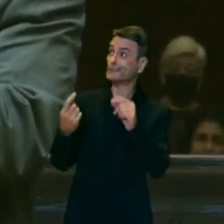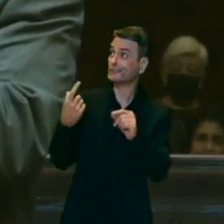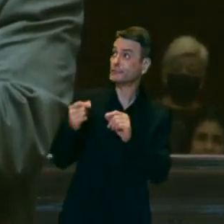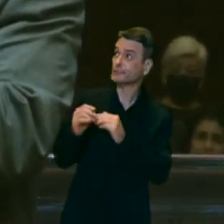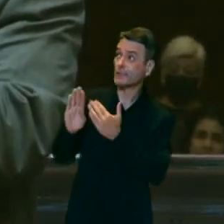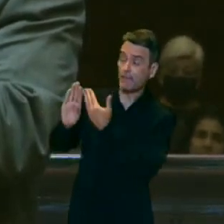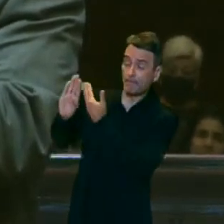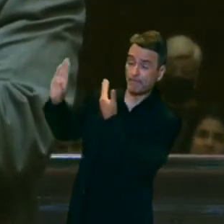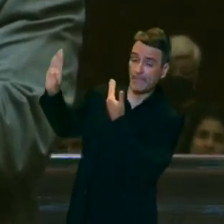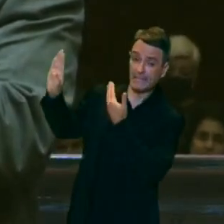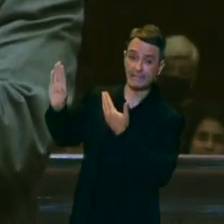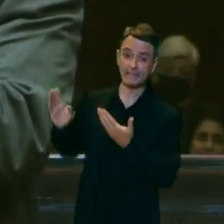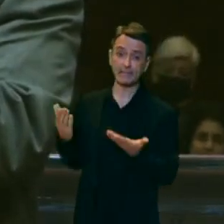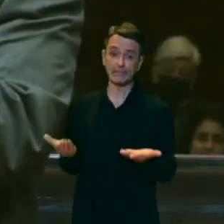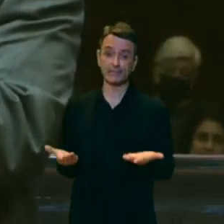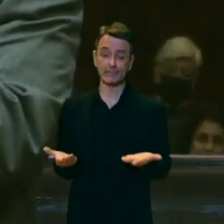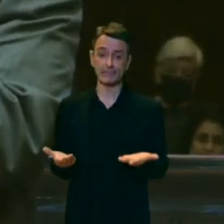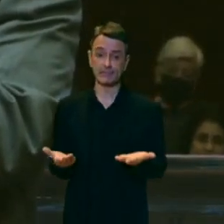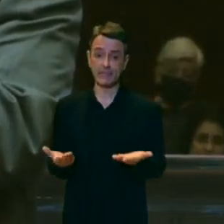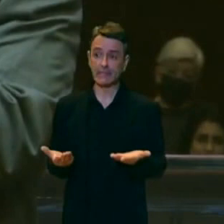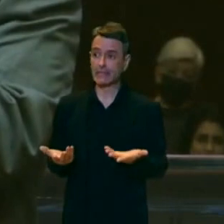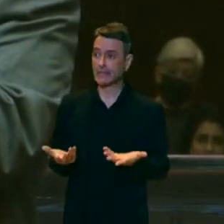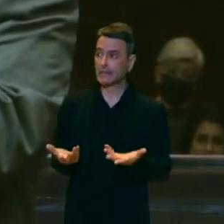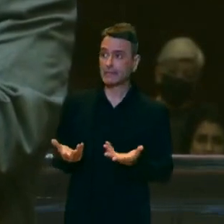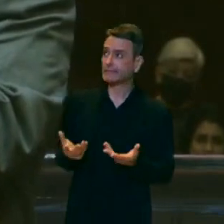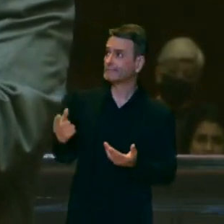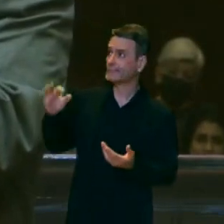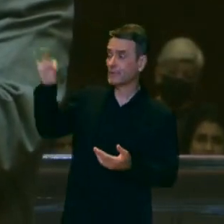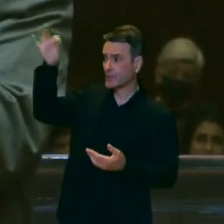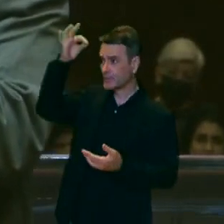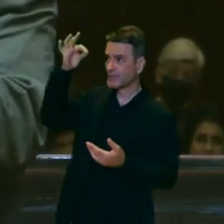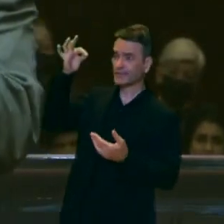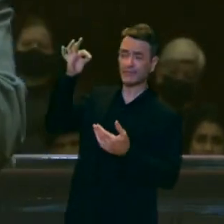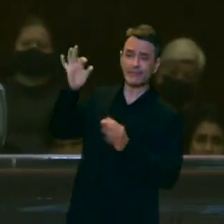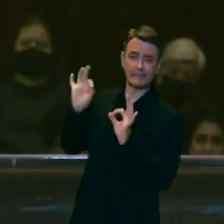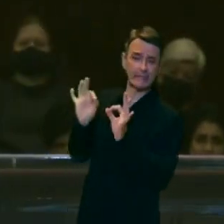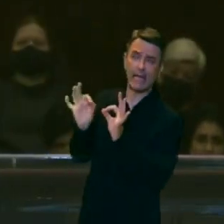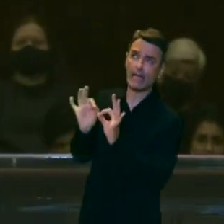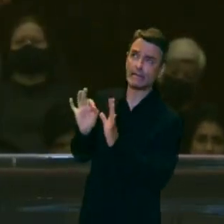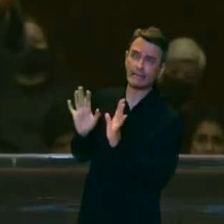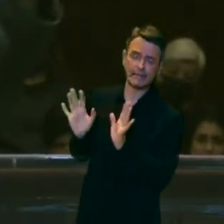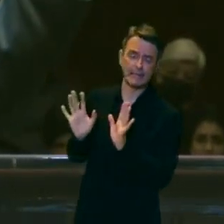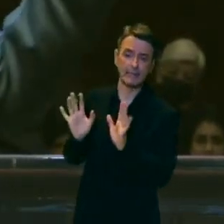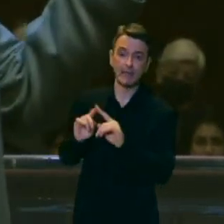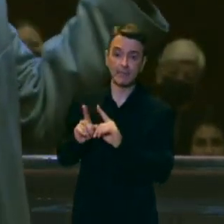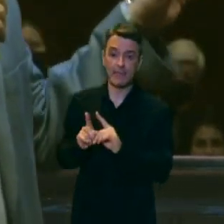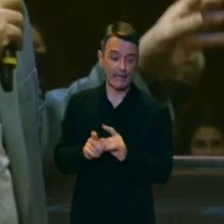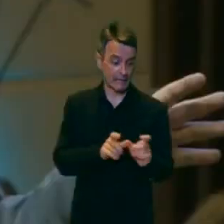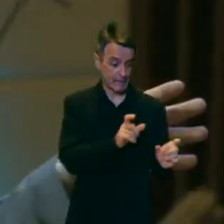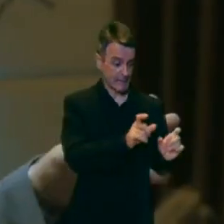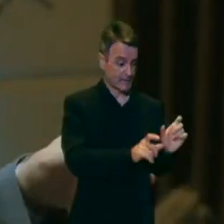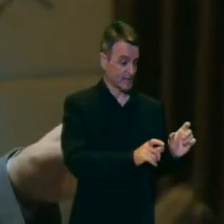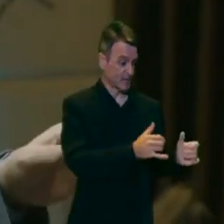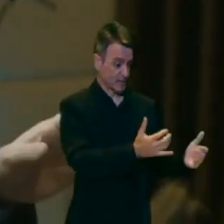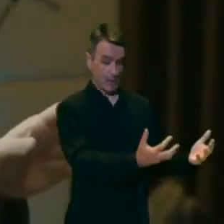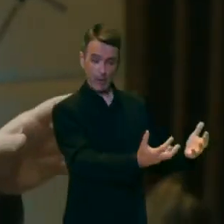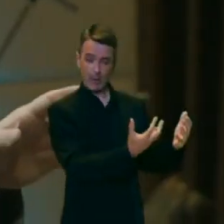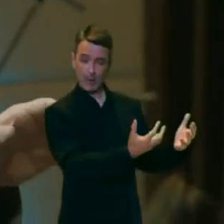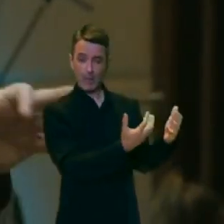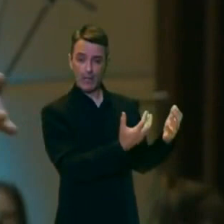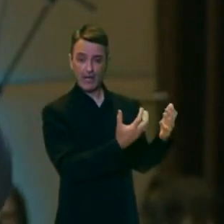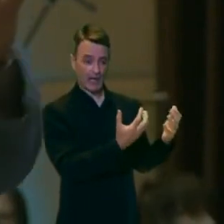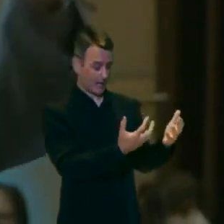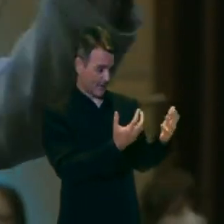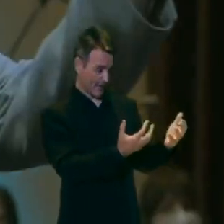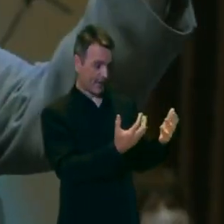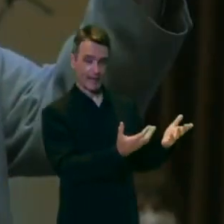sua verdadeira felicidade, e não ouvem a voz do Espírito, mas preferem ouvir as outras vozes.